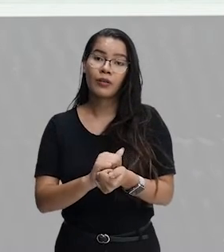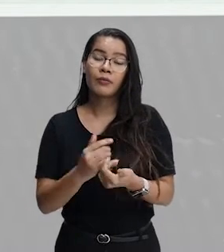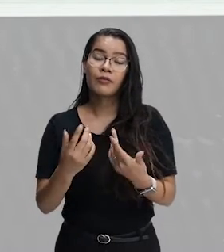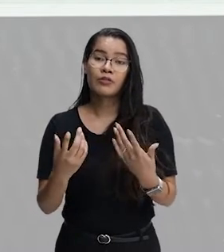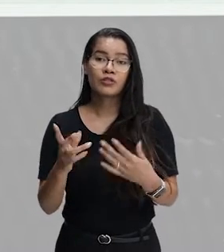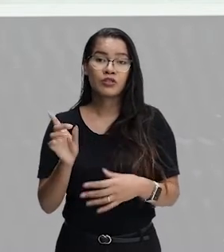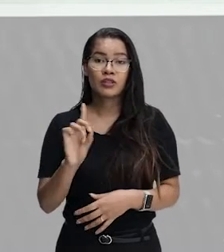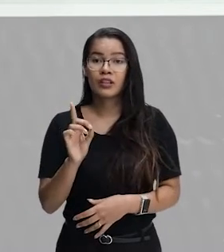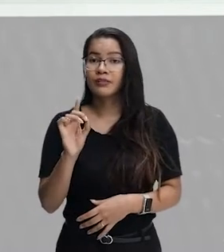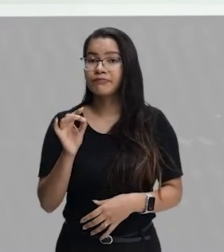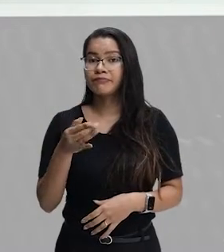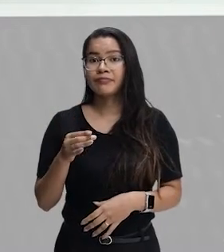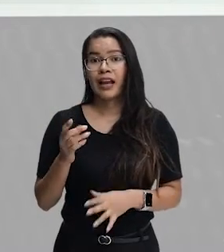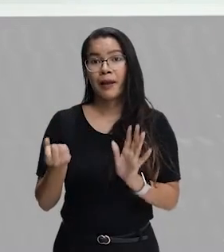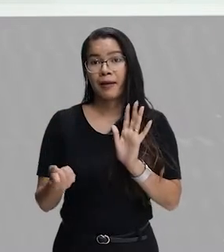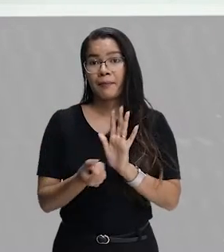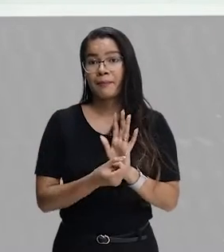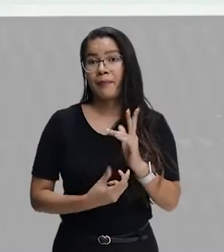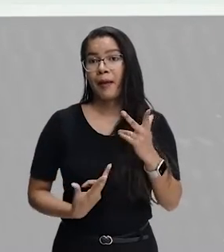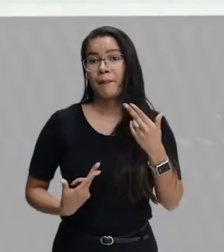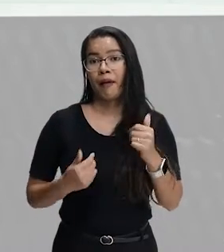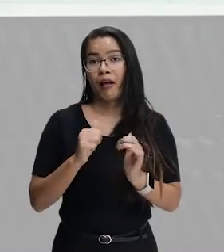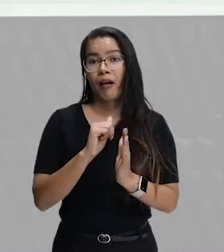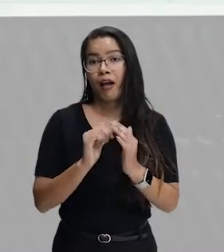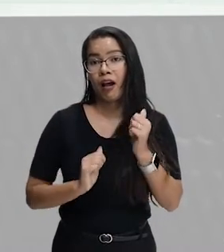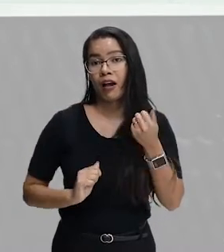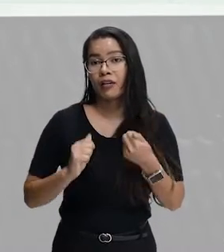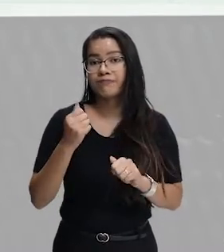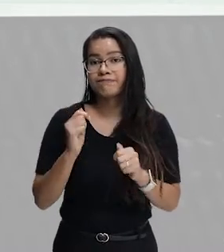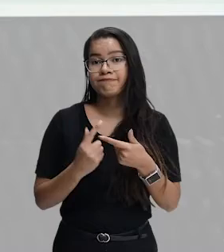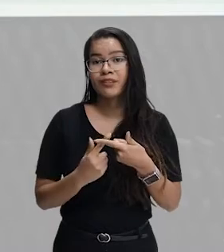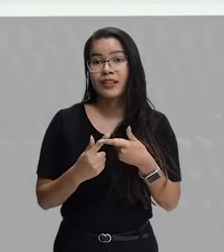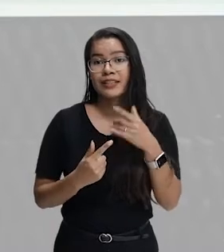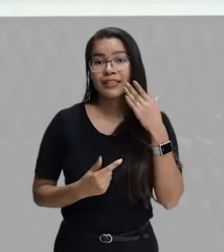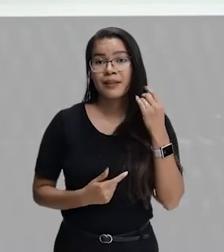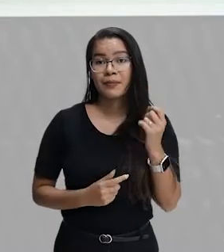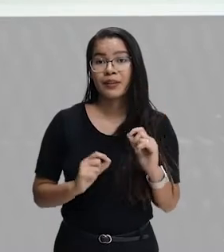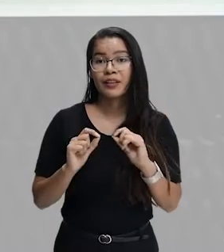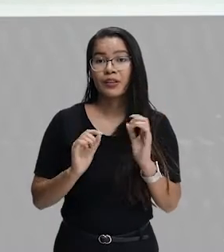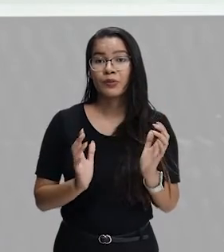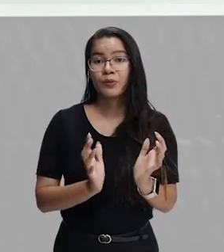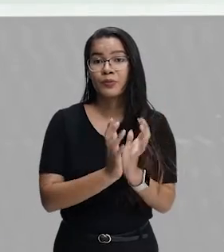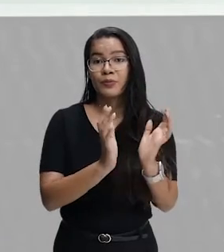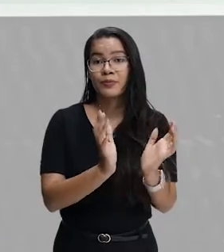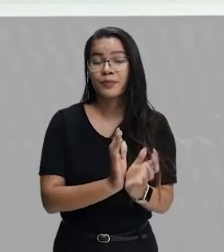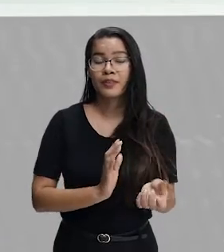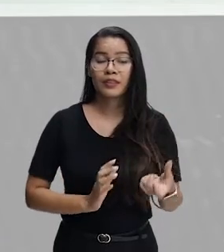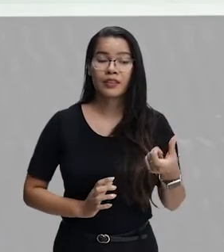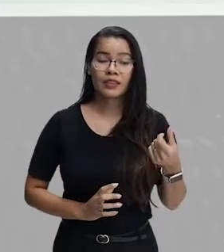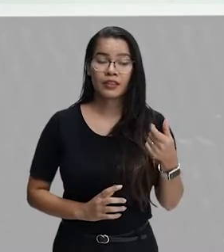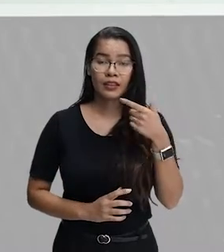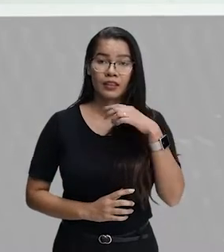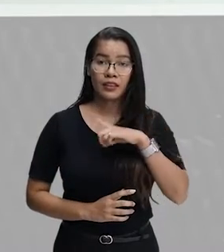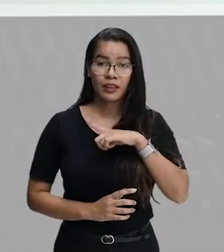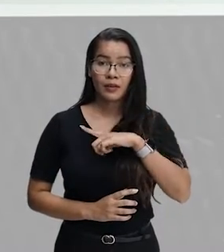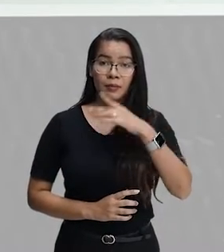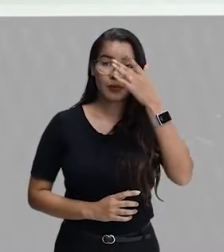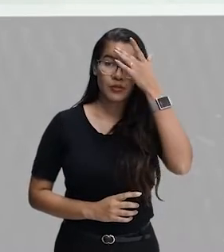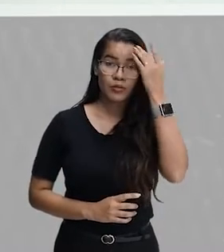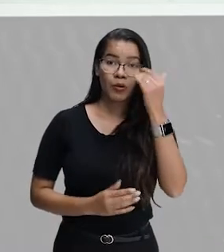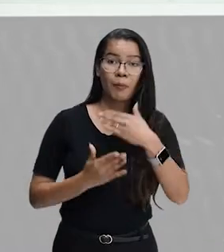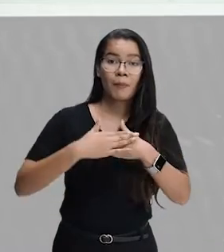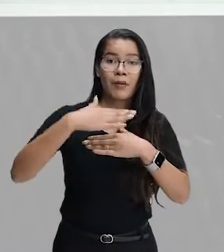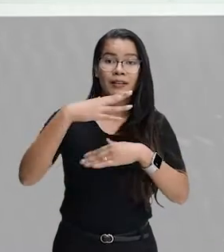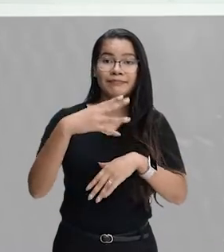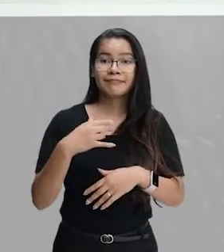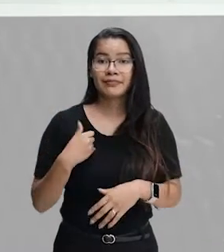grupo B, para o grupo A, para o grupo C. Porque ele ia saber que lá no grupo C tinha gente com mais idade, com menos idade. Ele já ia